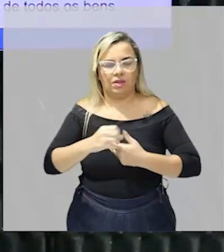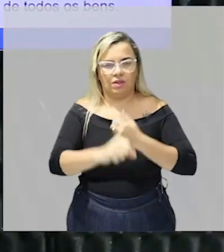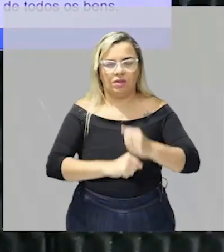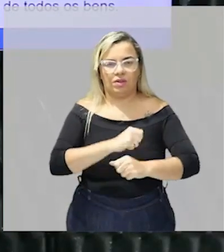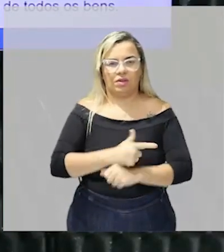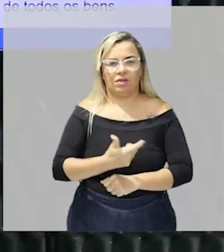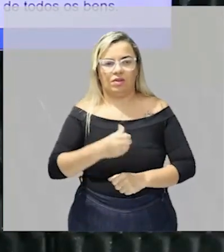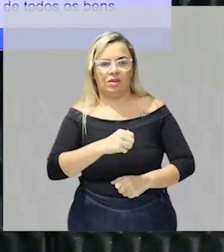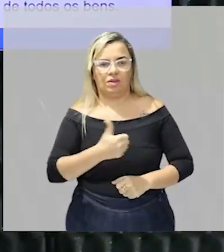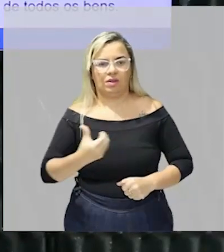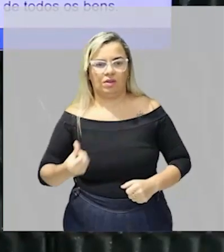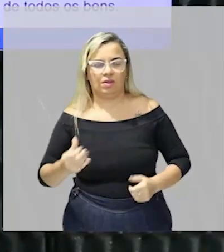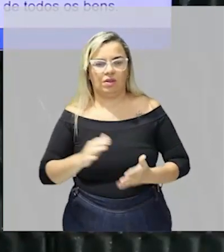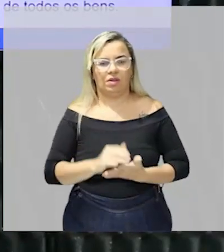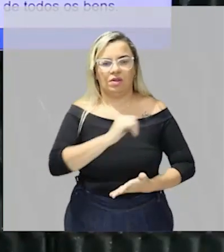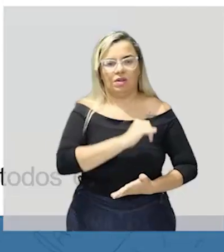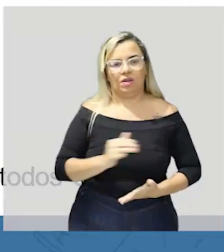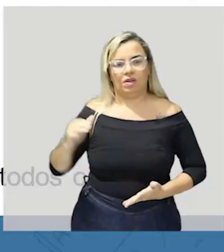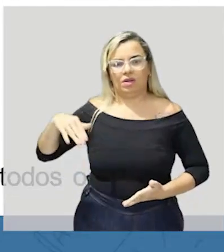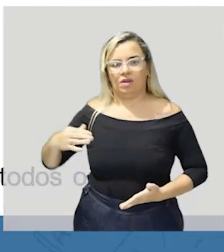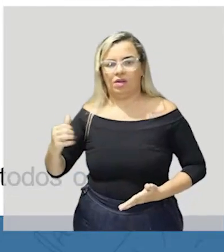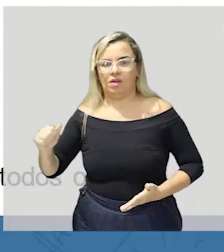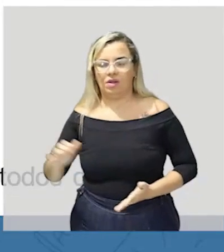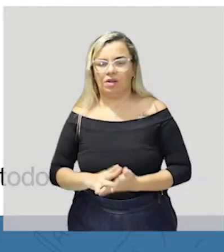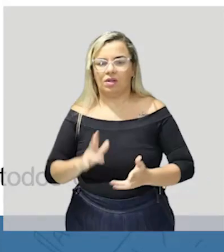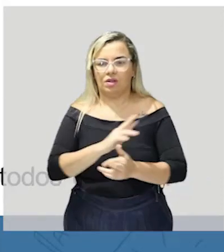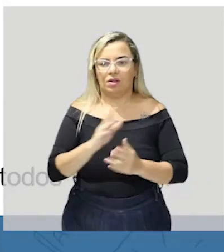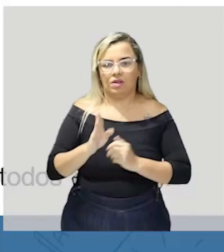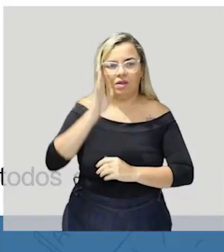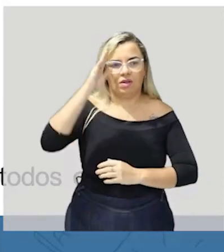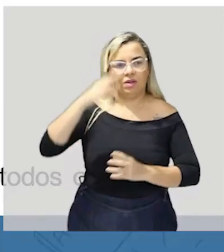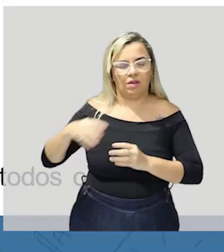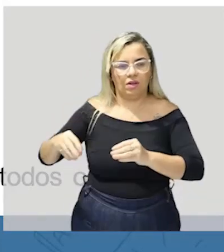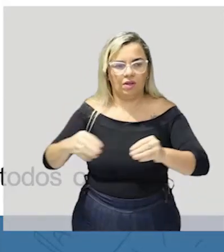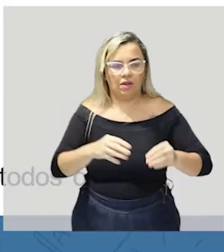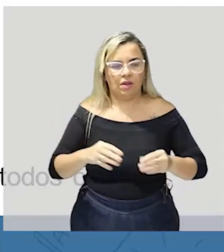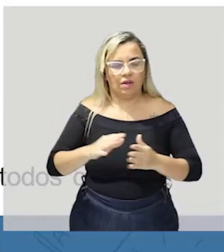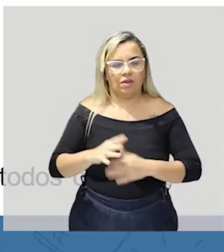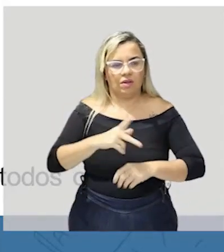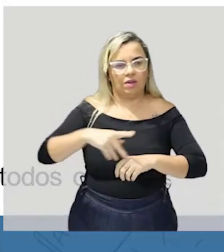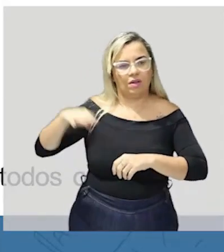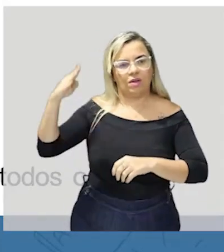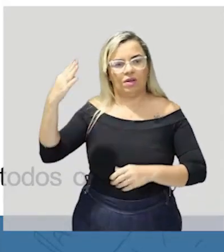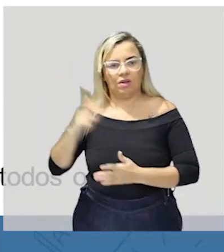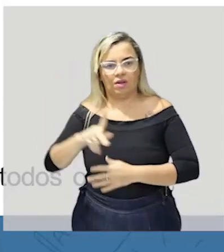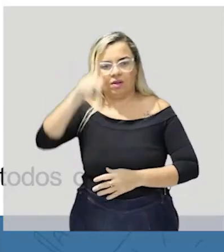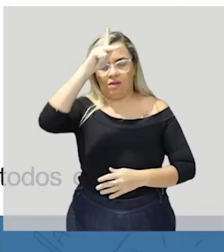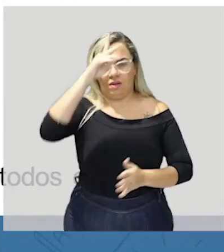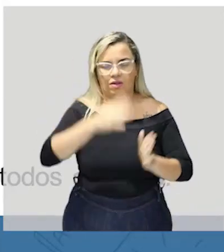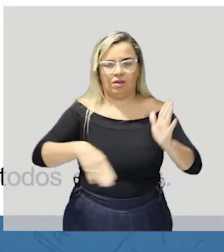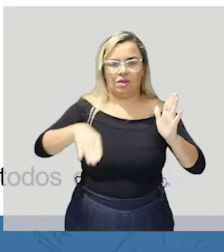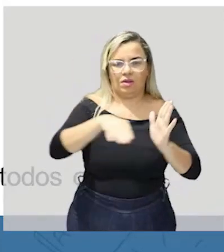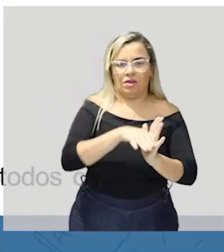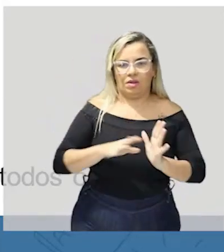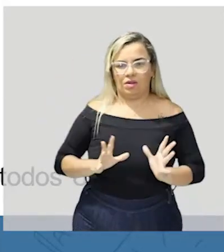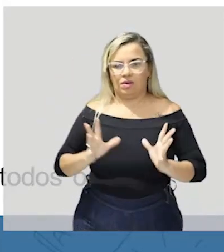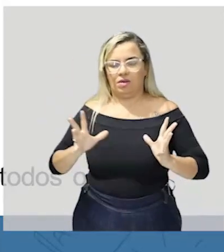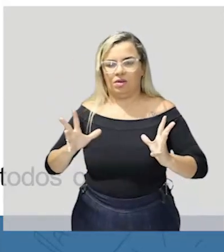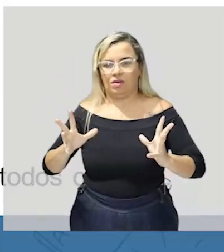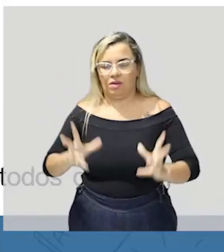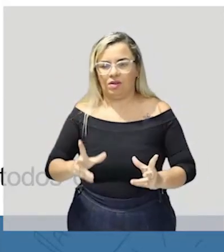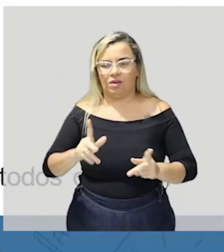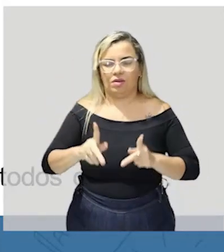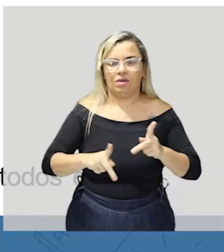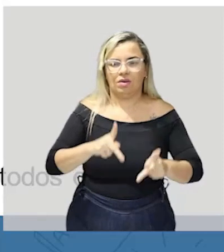2016. O Império Inca corresponde principalmente aos territórios da Bolívia e do Peru. Chegou a englobar enorme